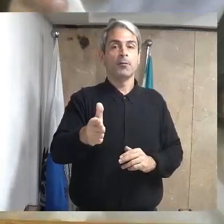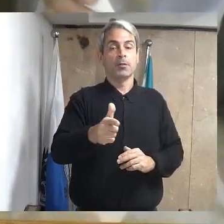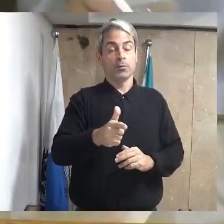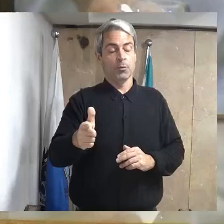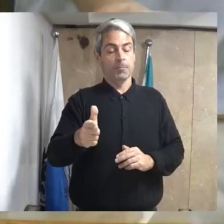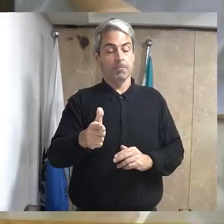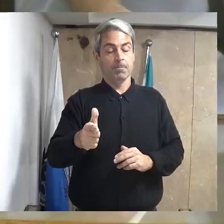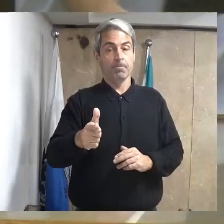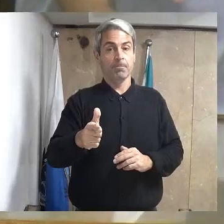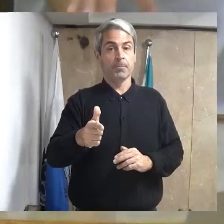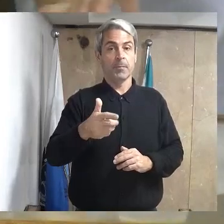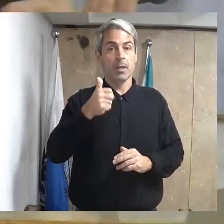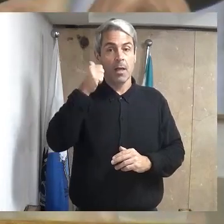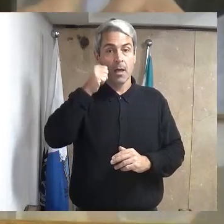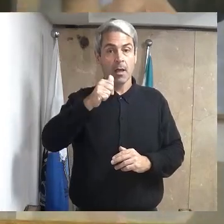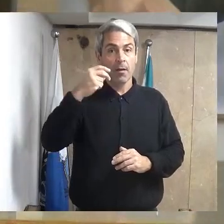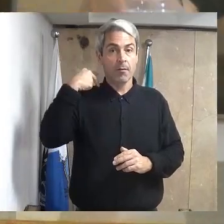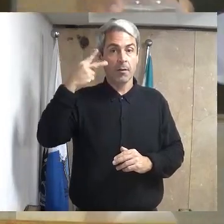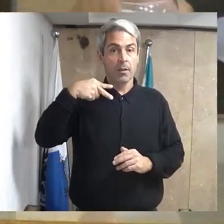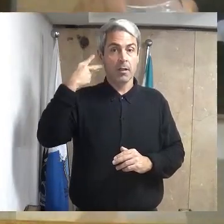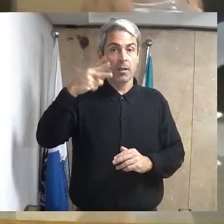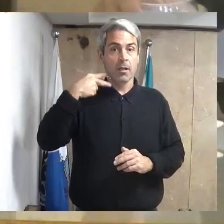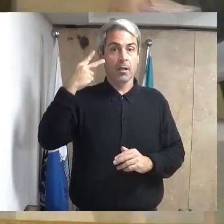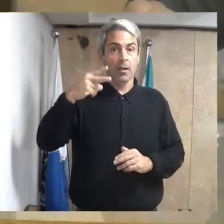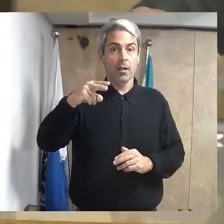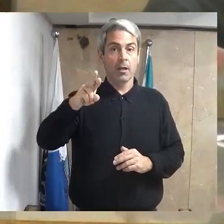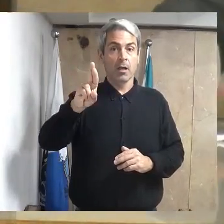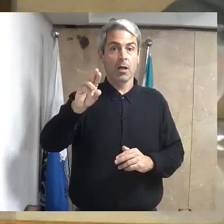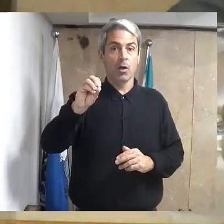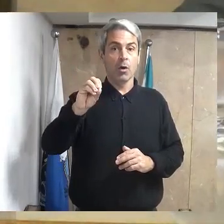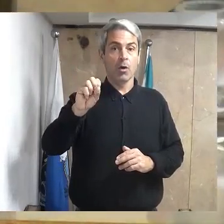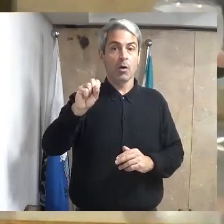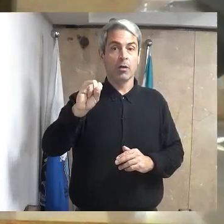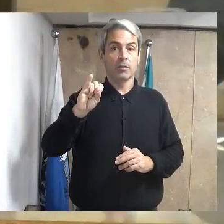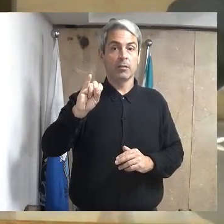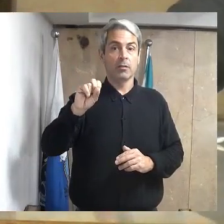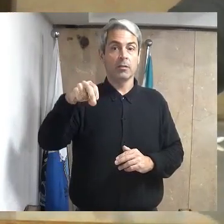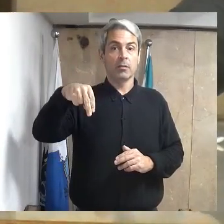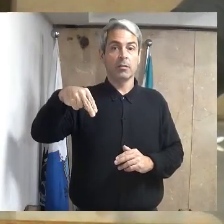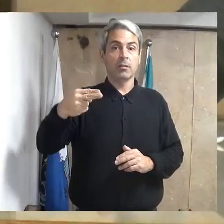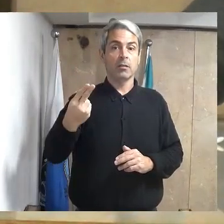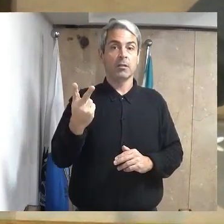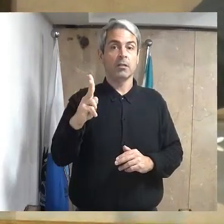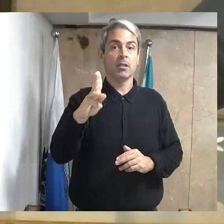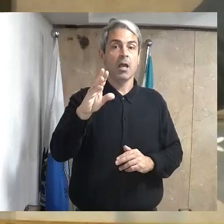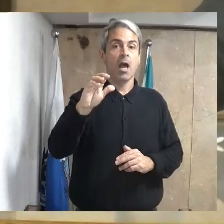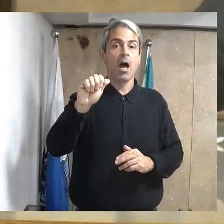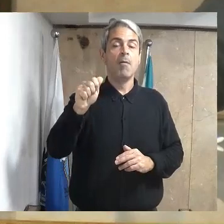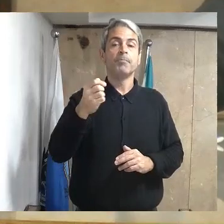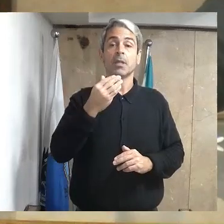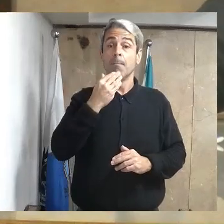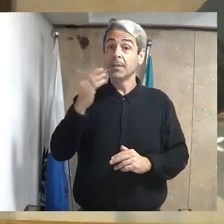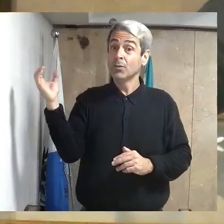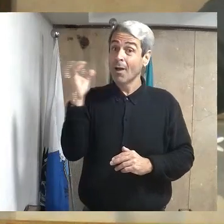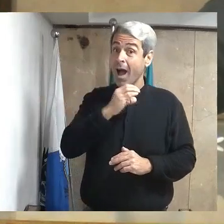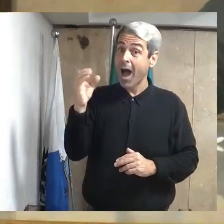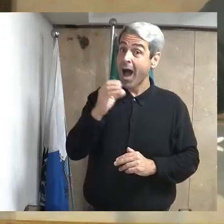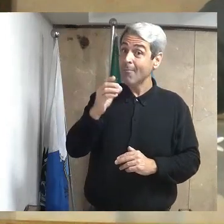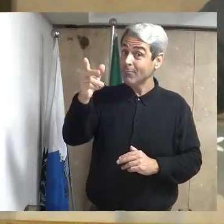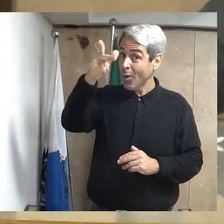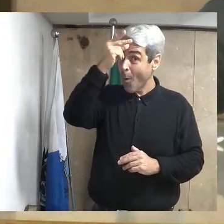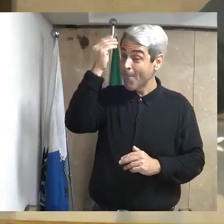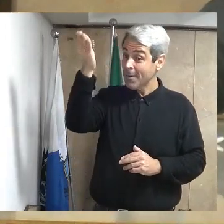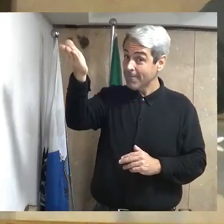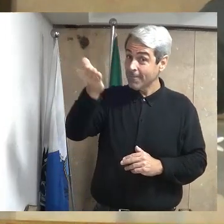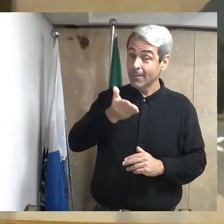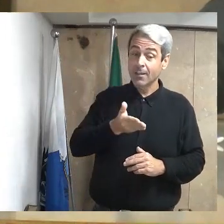5037/2022, da excelentíssima senhora vereadora Rosinha, solicitando ao excelentíssimo senhor prefeito, em caráter de urgência, a